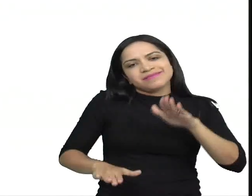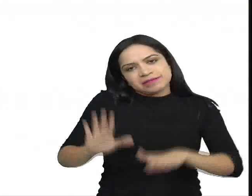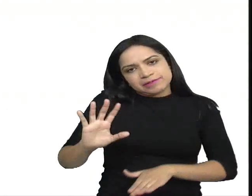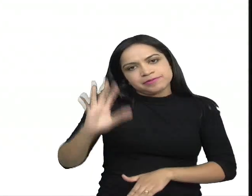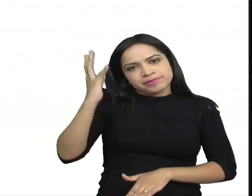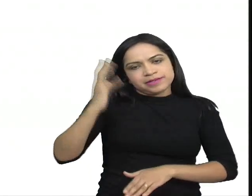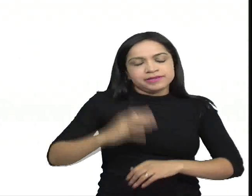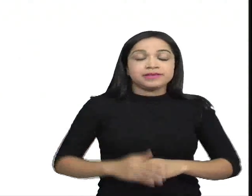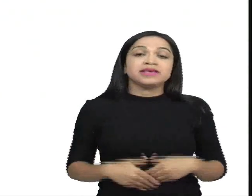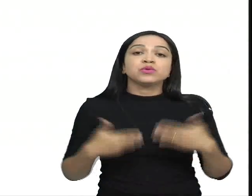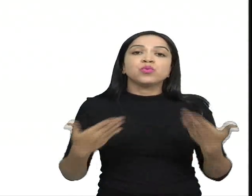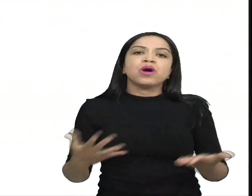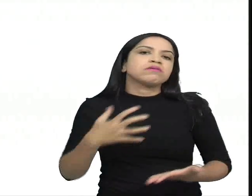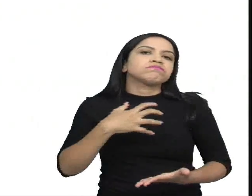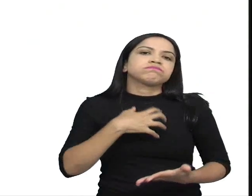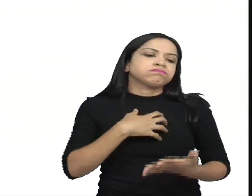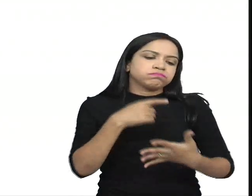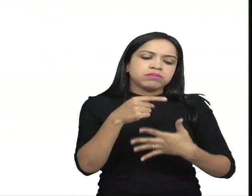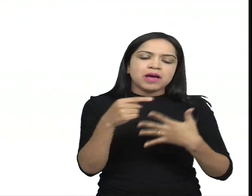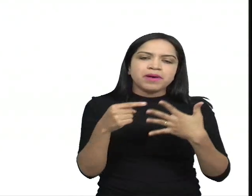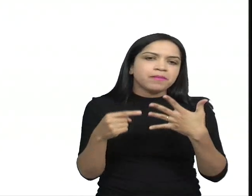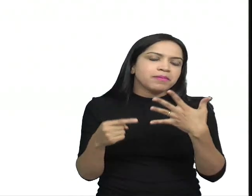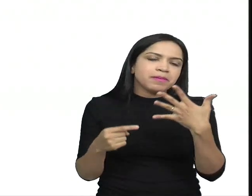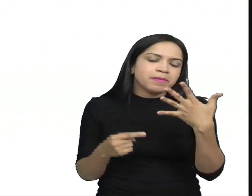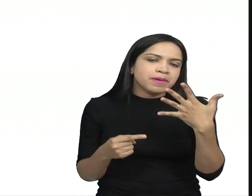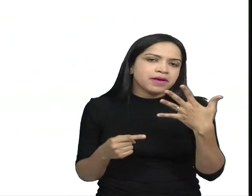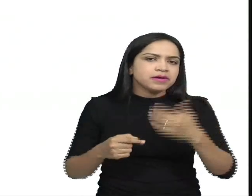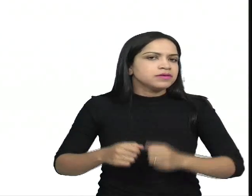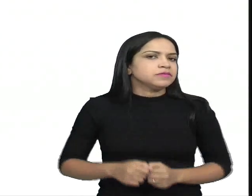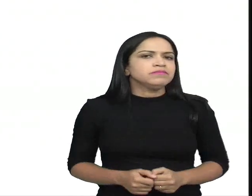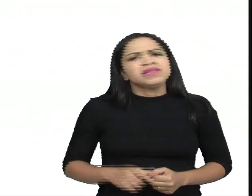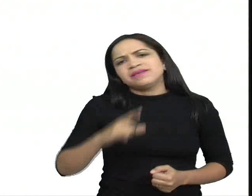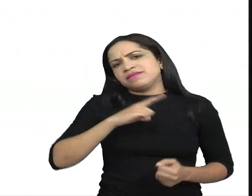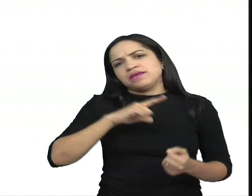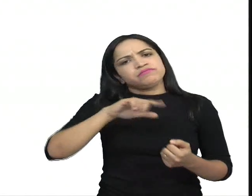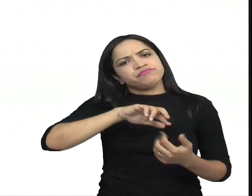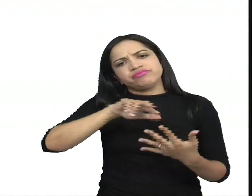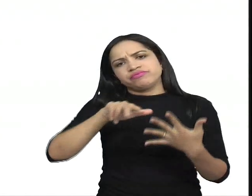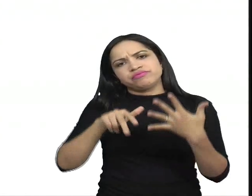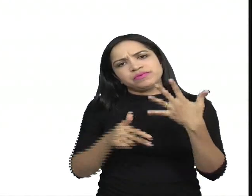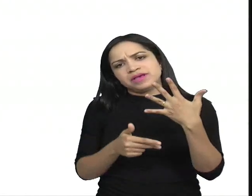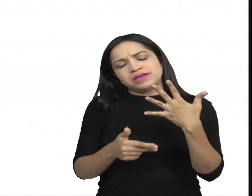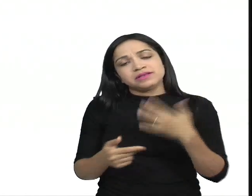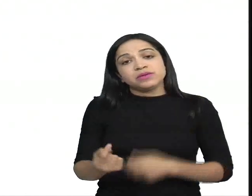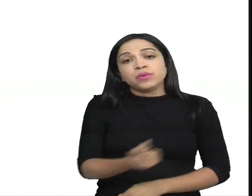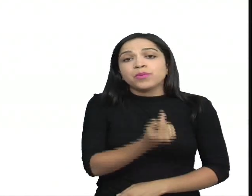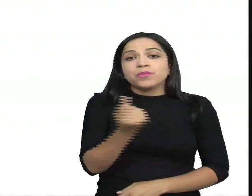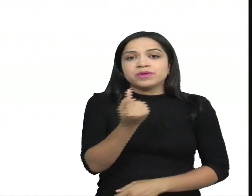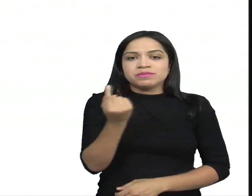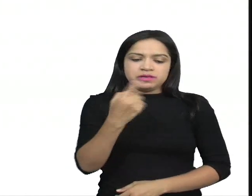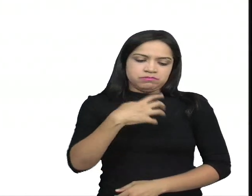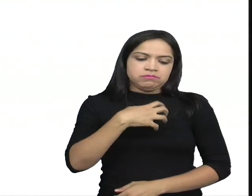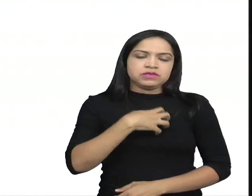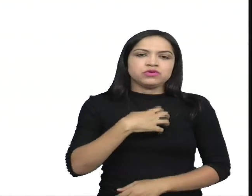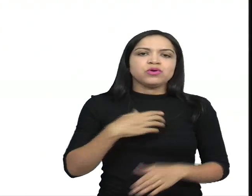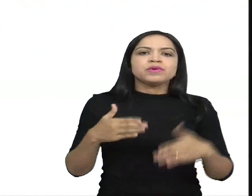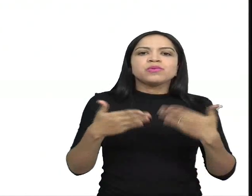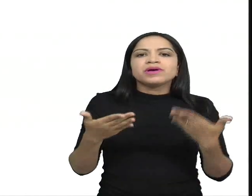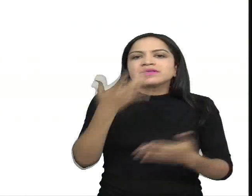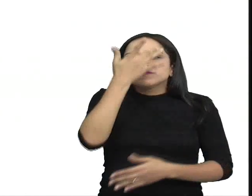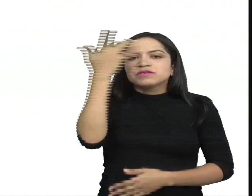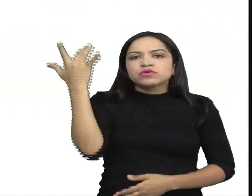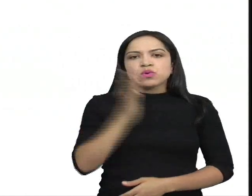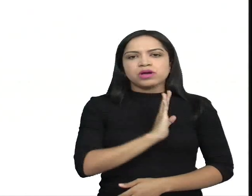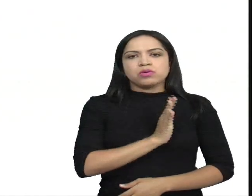são os mais variáveis possíveis. A pessoa, o primeiro sintoma do infartado, às vezes, pode ser a morte